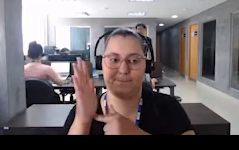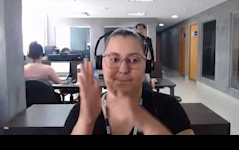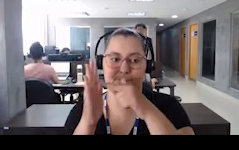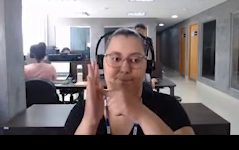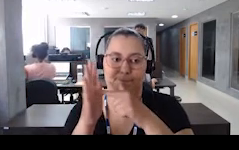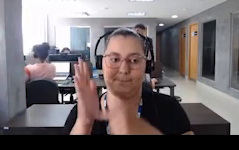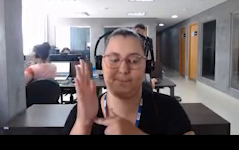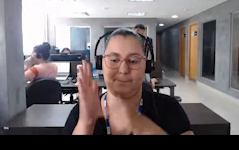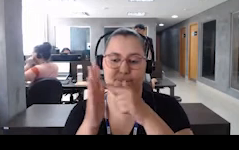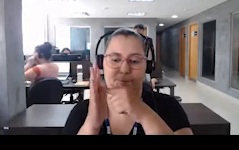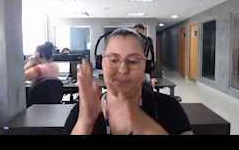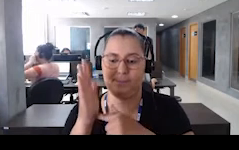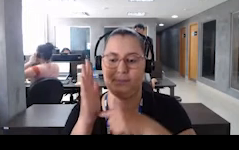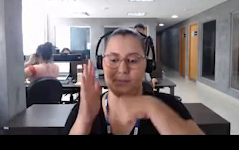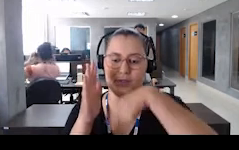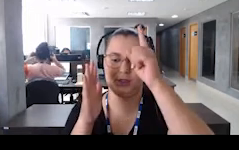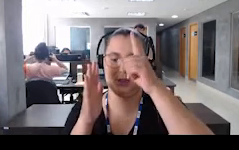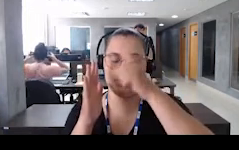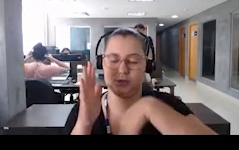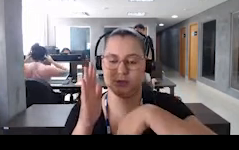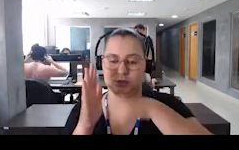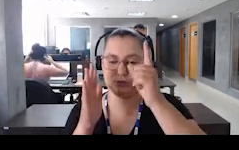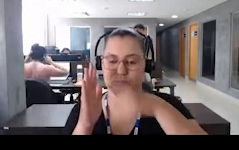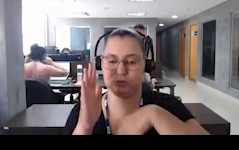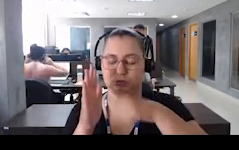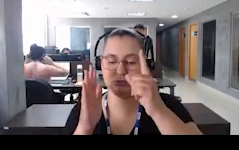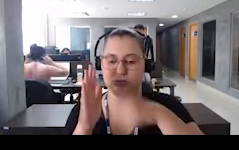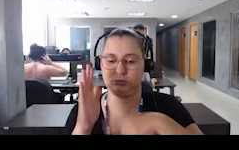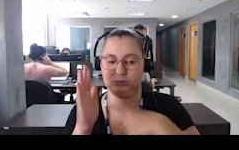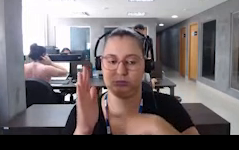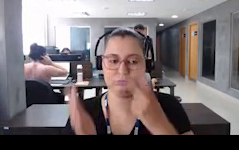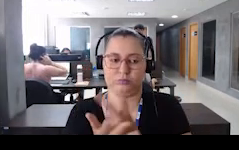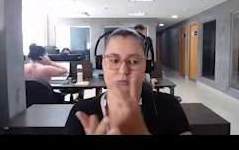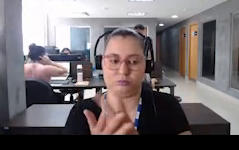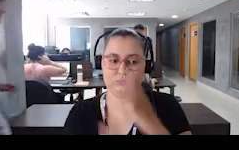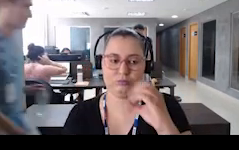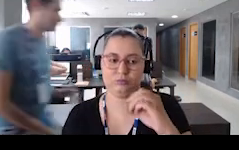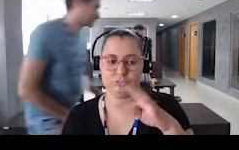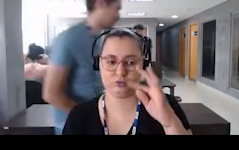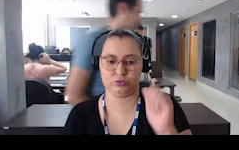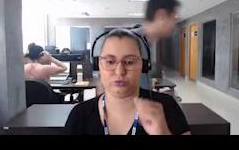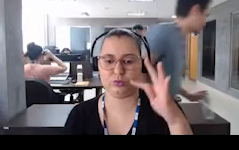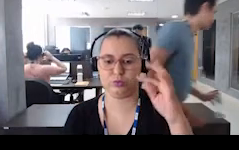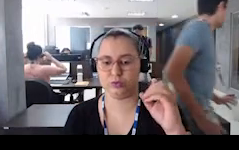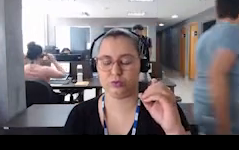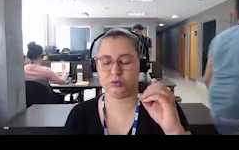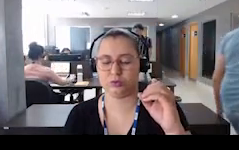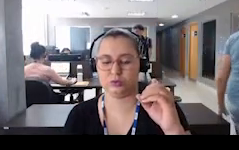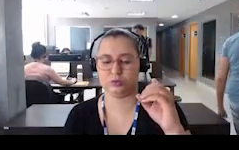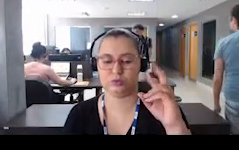Então, esse é o desenho que basicamente vocês vão precisar fazer, né? As lâmpadas sendo acionadas pelos contactores,